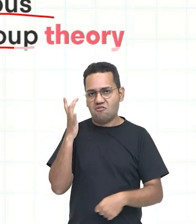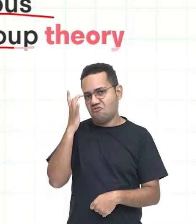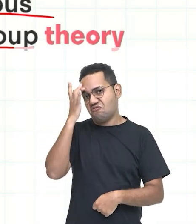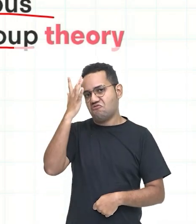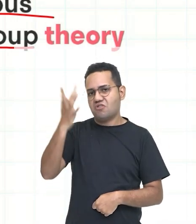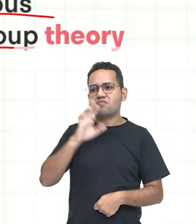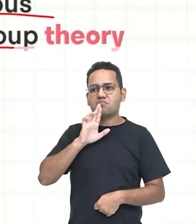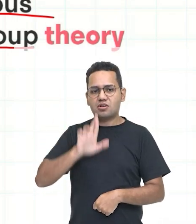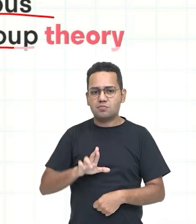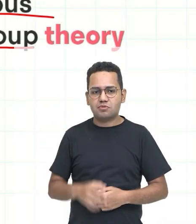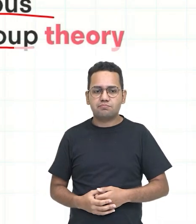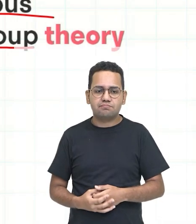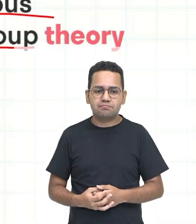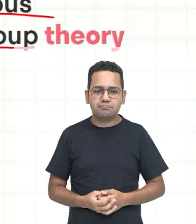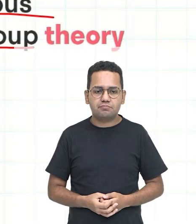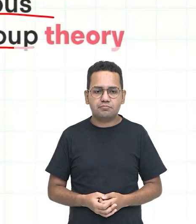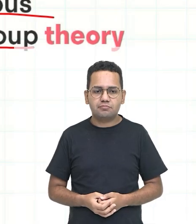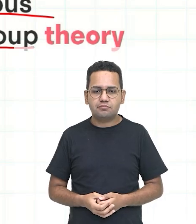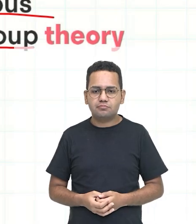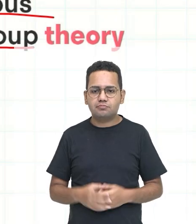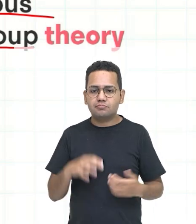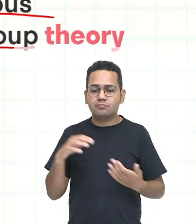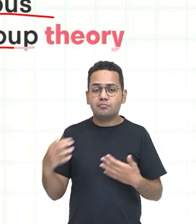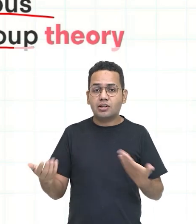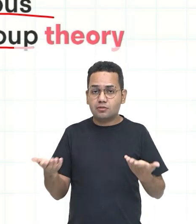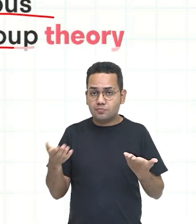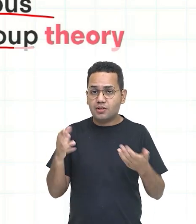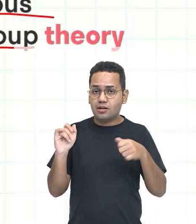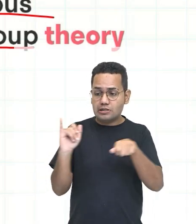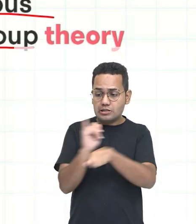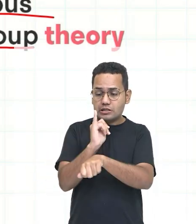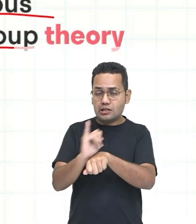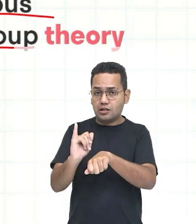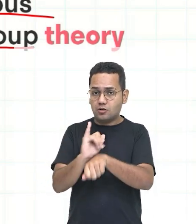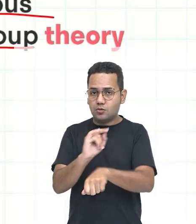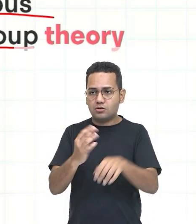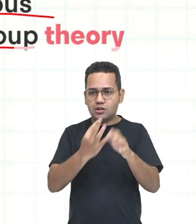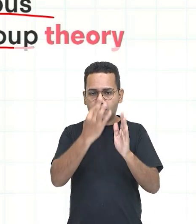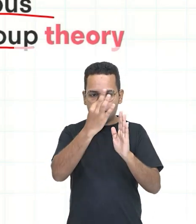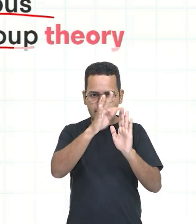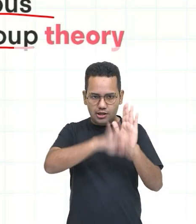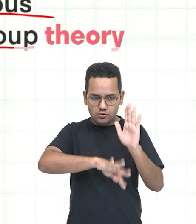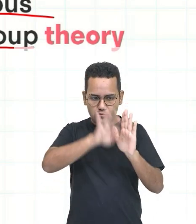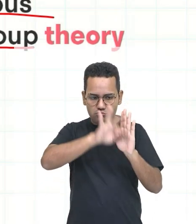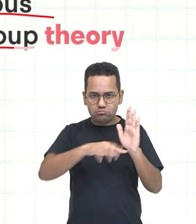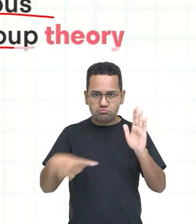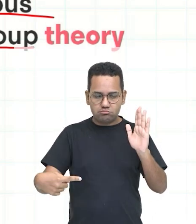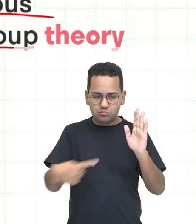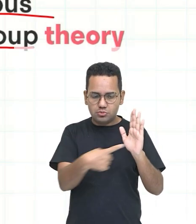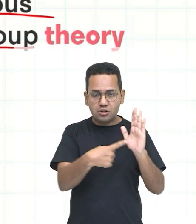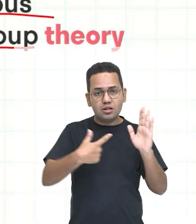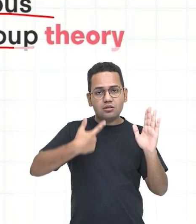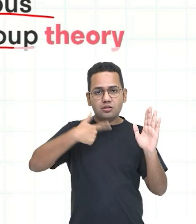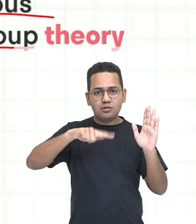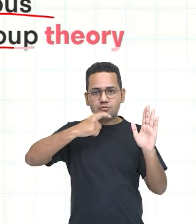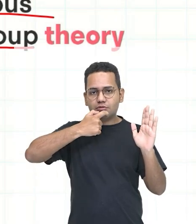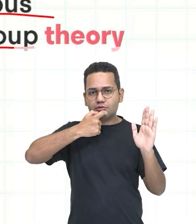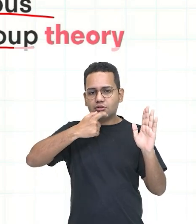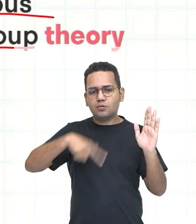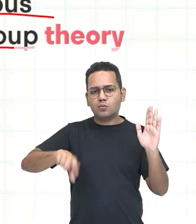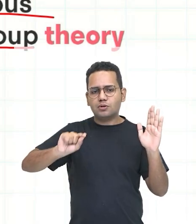Toda vez que vocês se depararem com um texto em língua inglesa, independente da sua... se ele é um texto muito